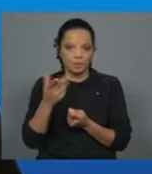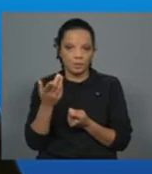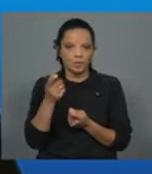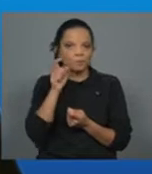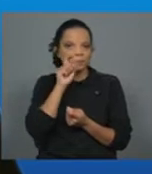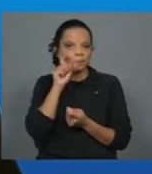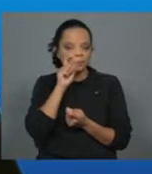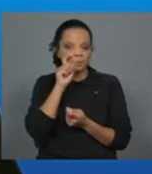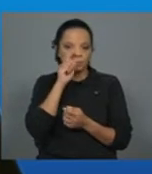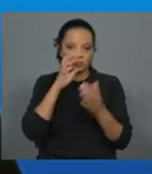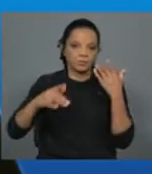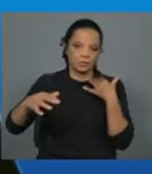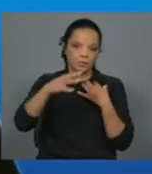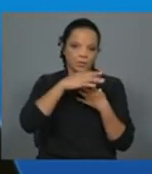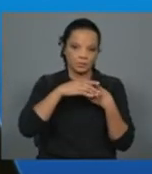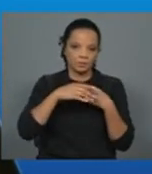proteção civil,